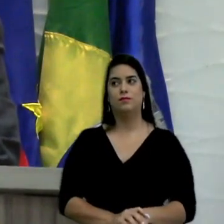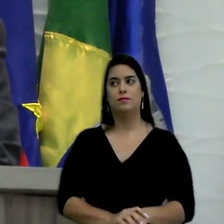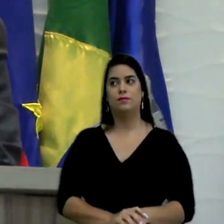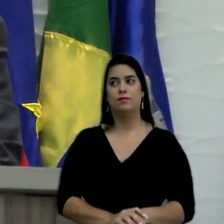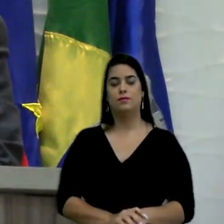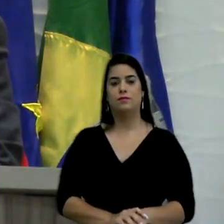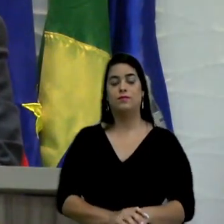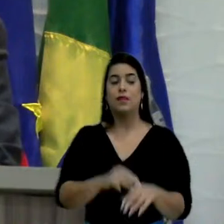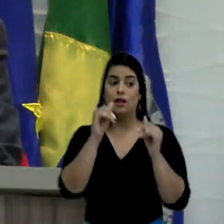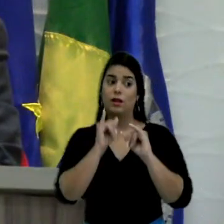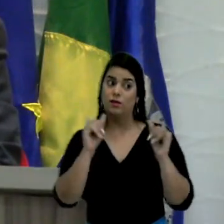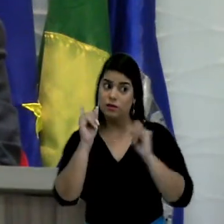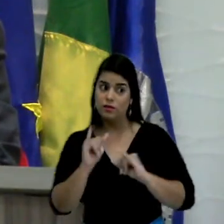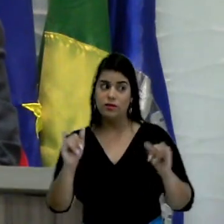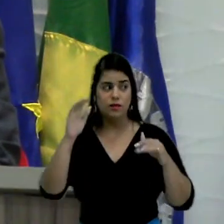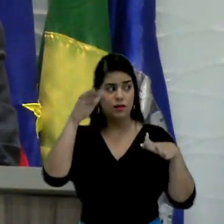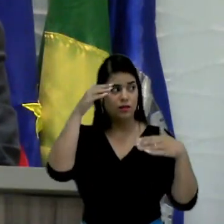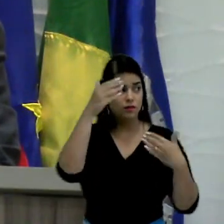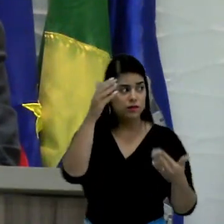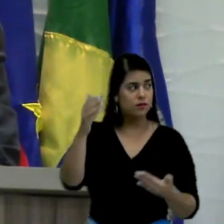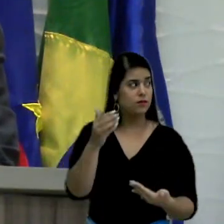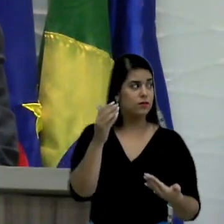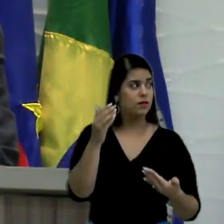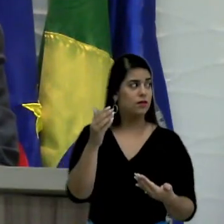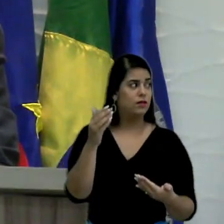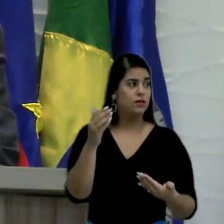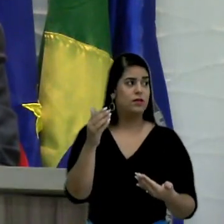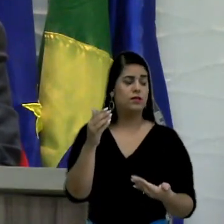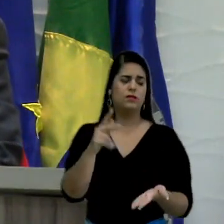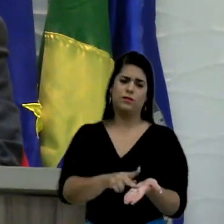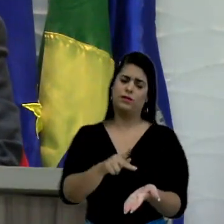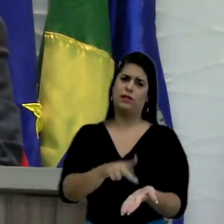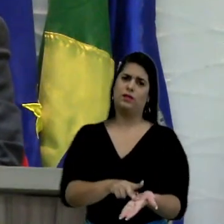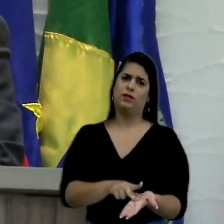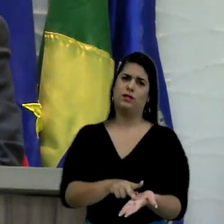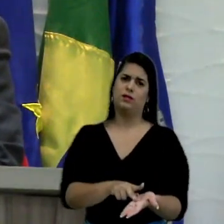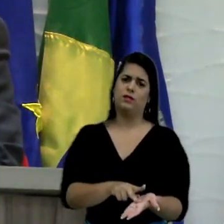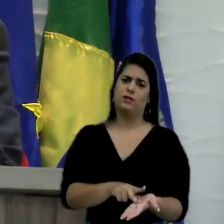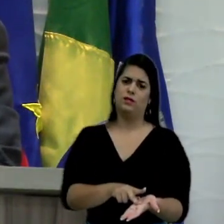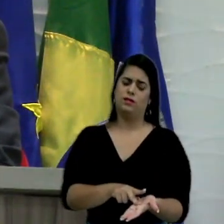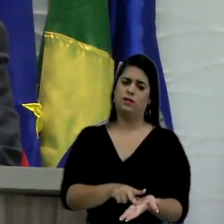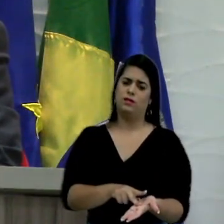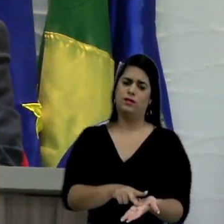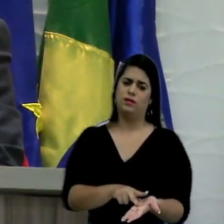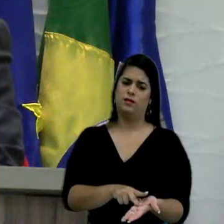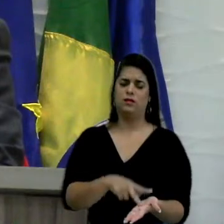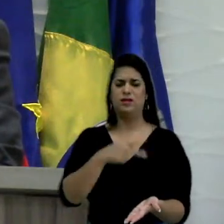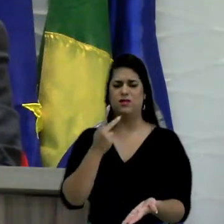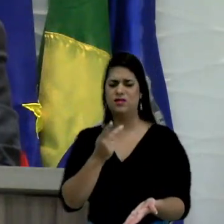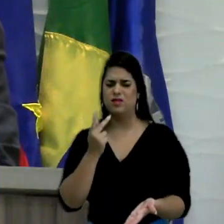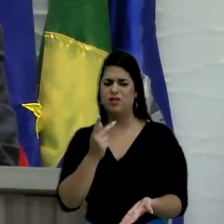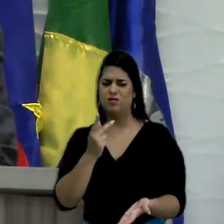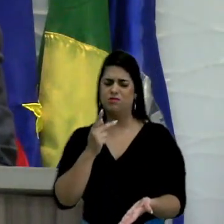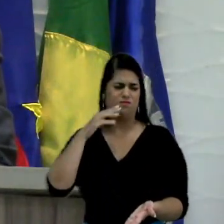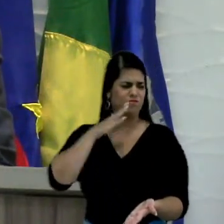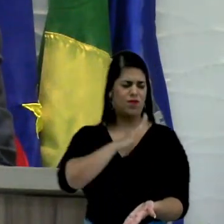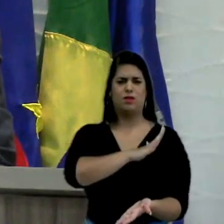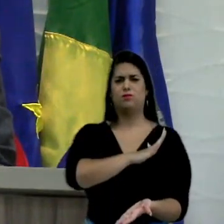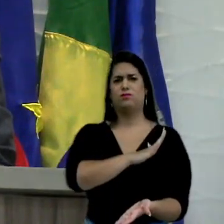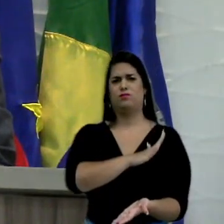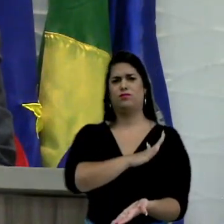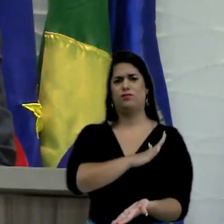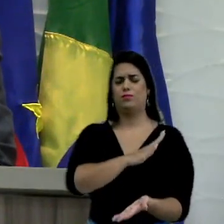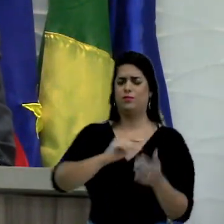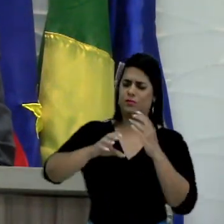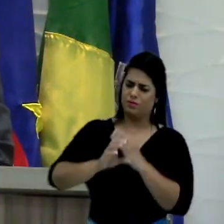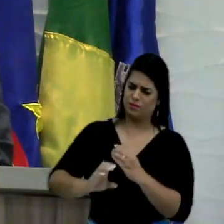Eu digo a Vossa Excelência, com toda a propriedade, vereador Pachequinho, quem usou de má fé para te levar a rede para